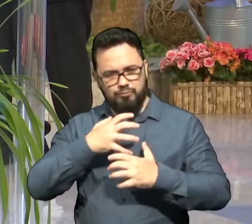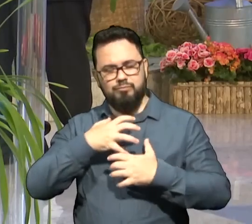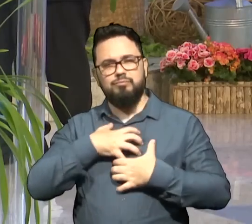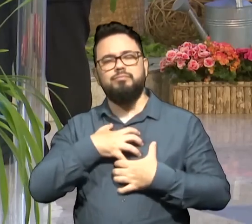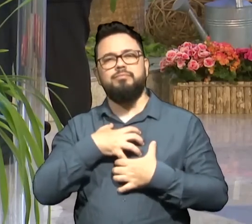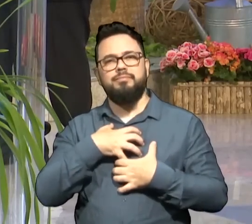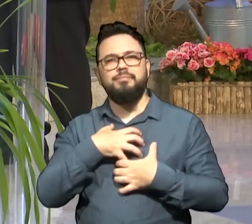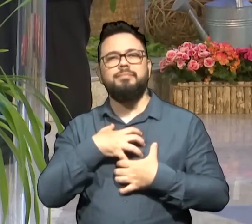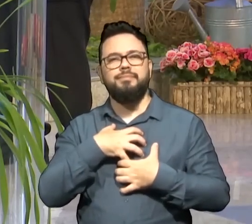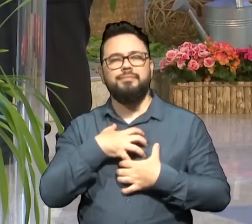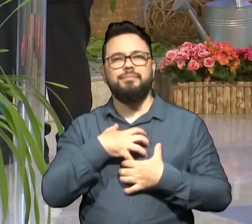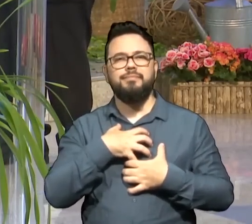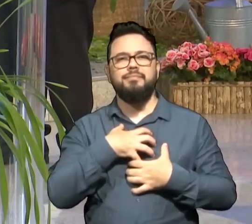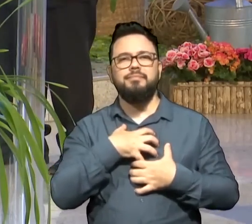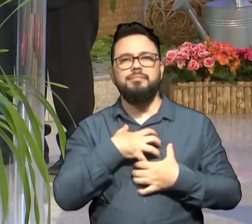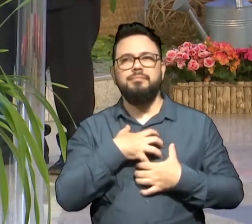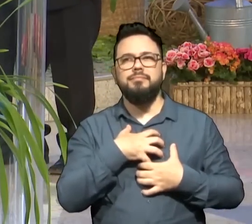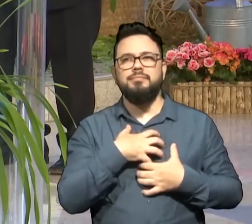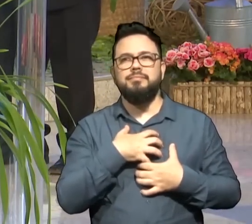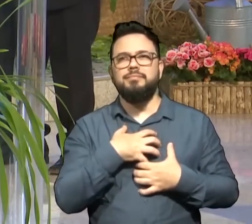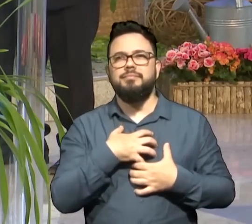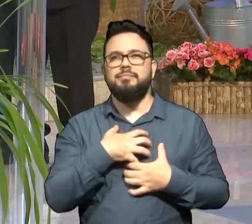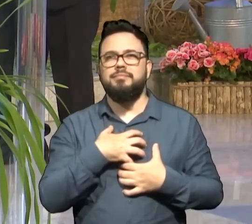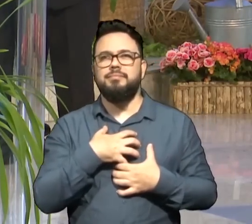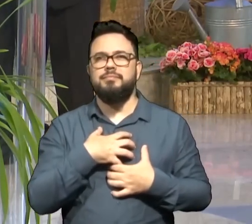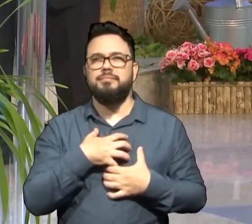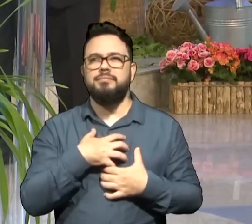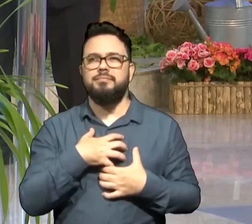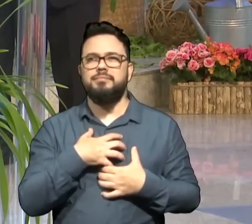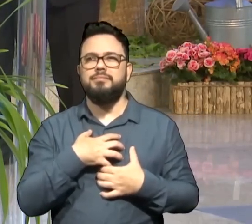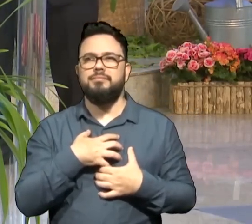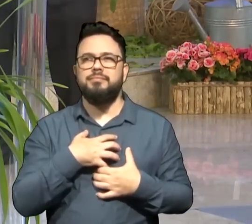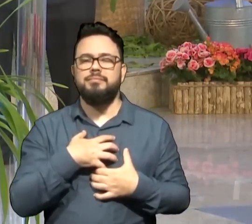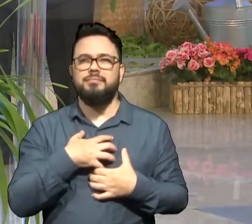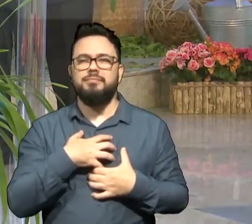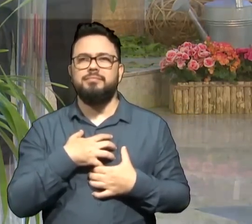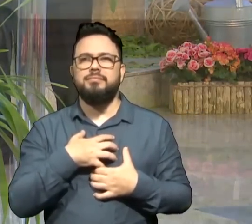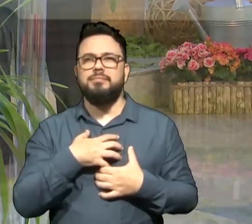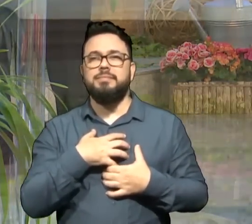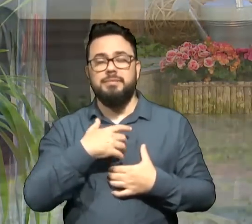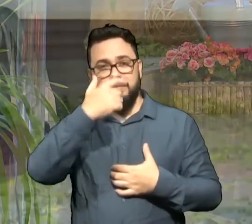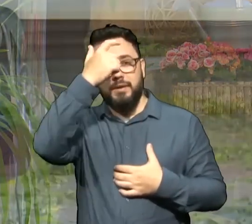sentir teu todo Deus